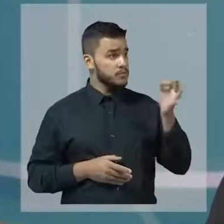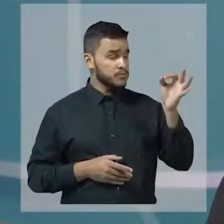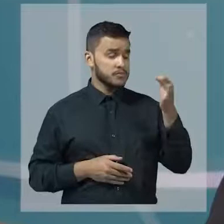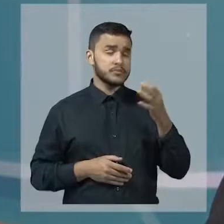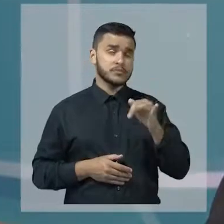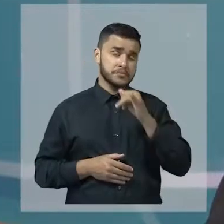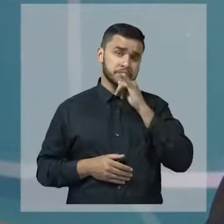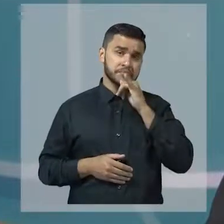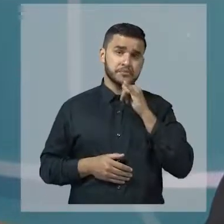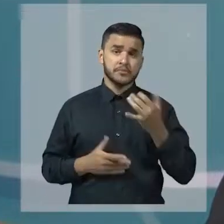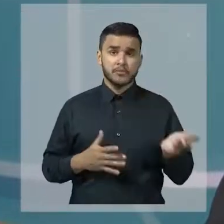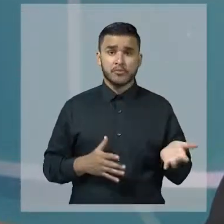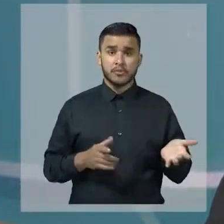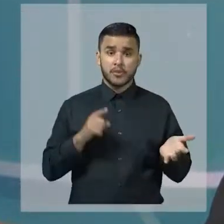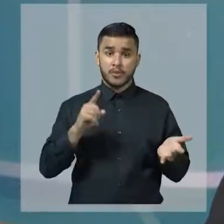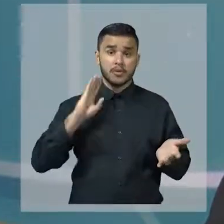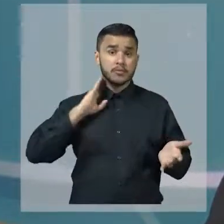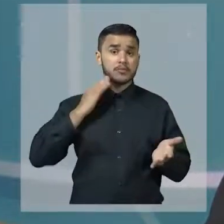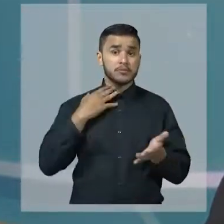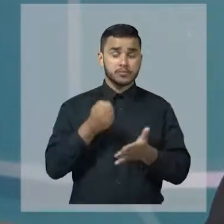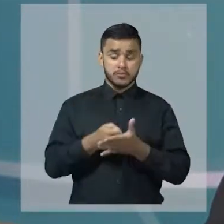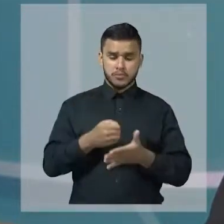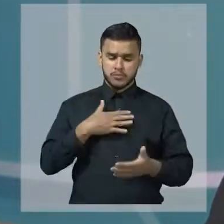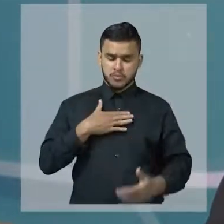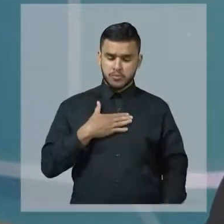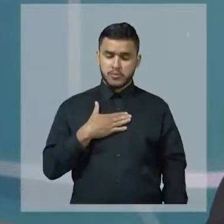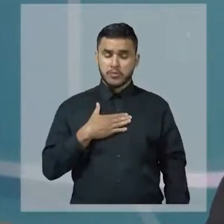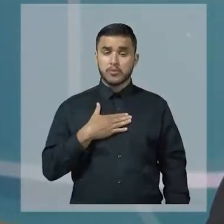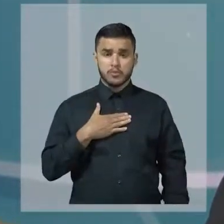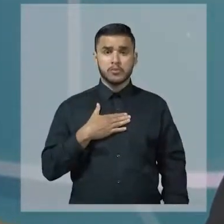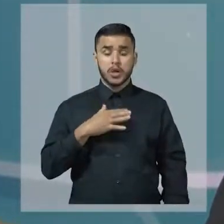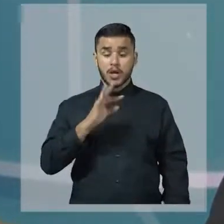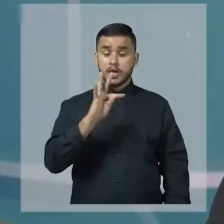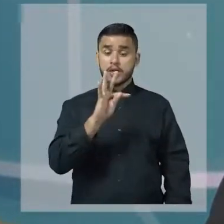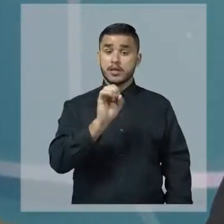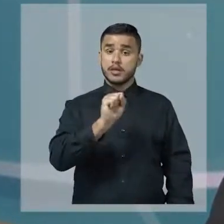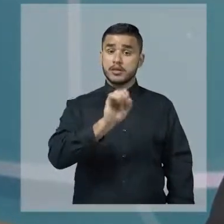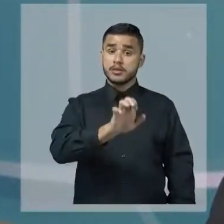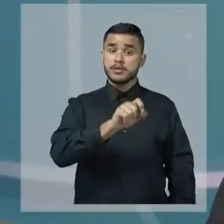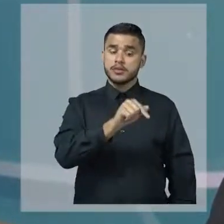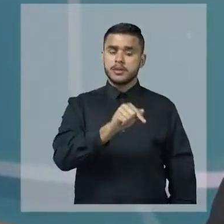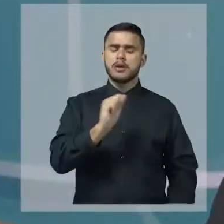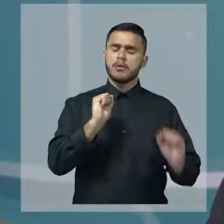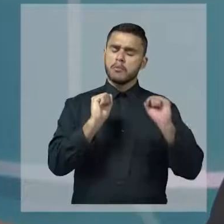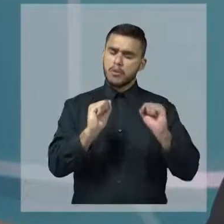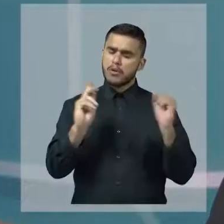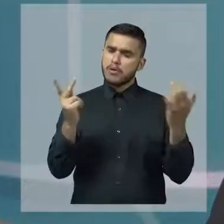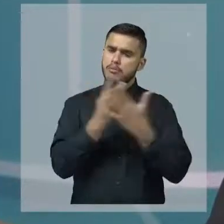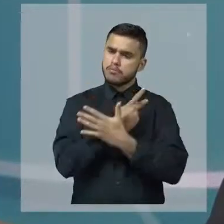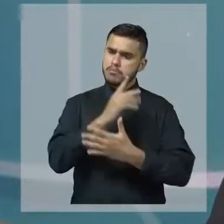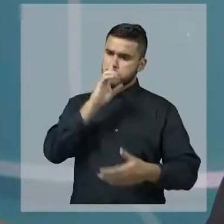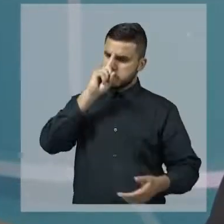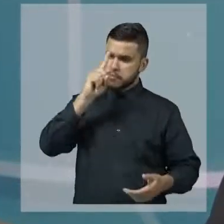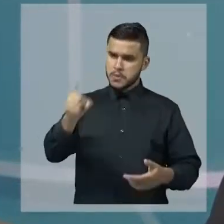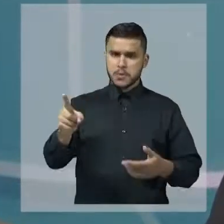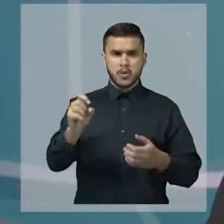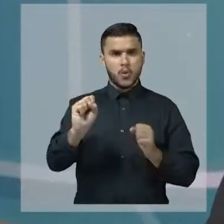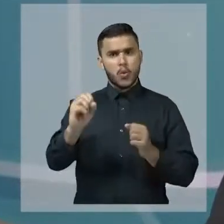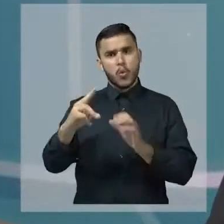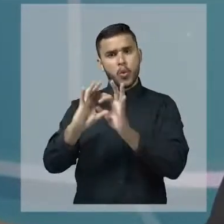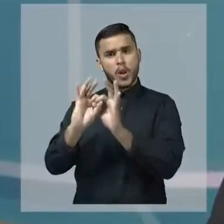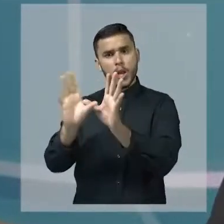do TSE, monocraticamente, possa determinar uma medida coercitiva de liberdade